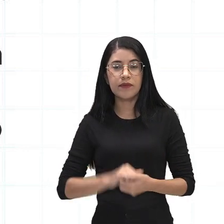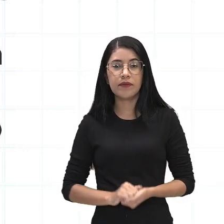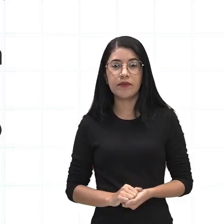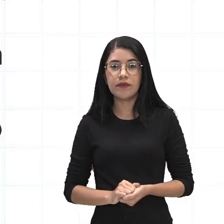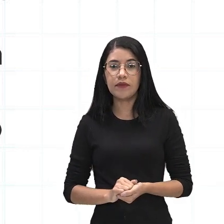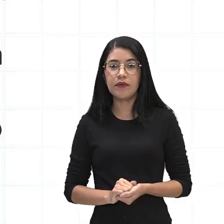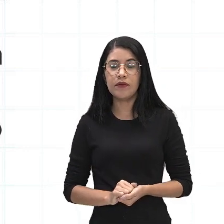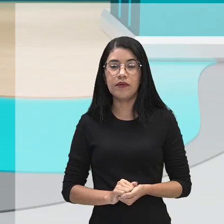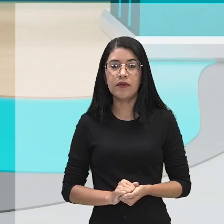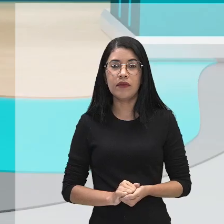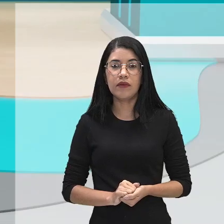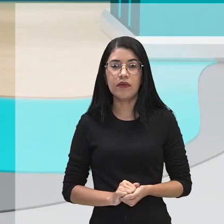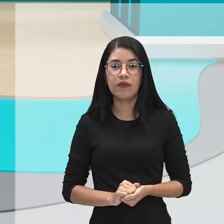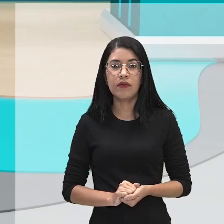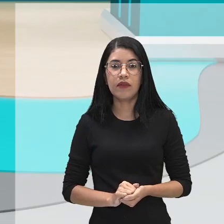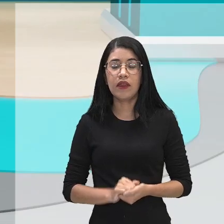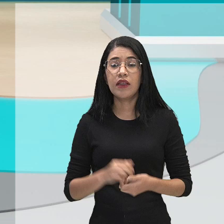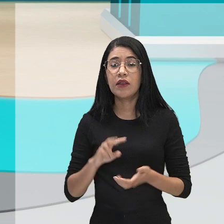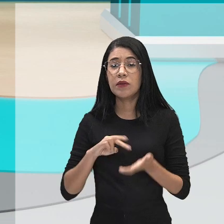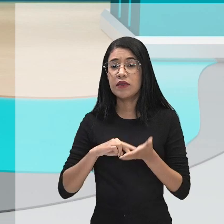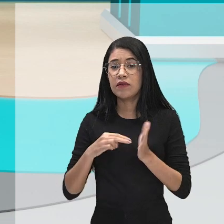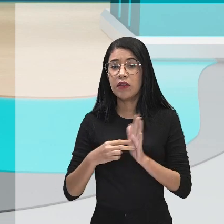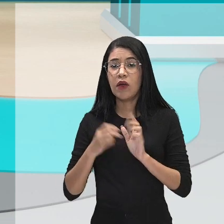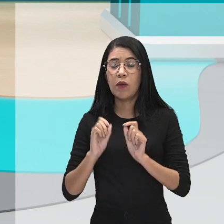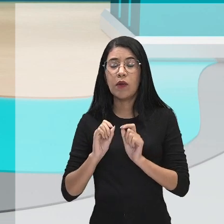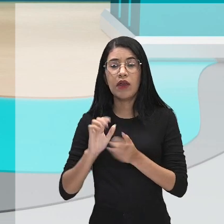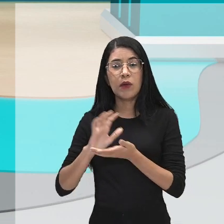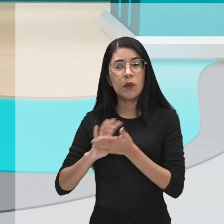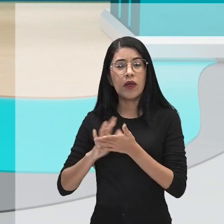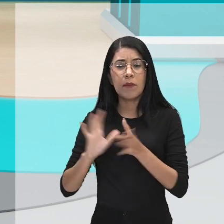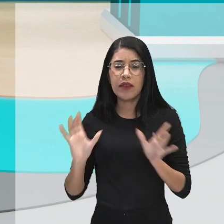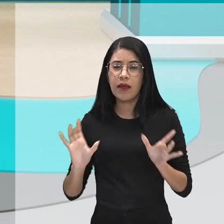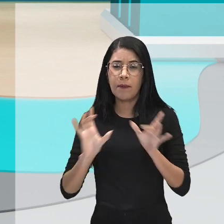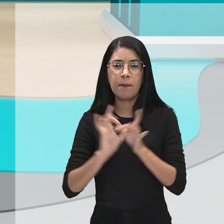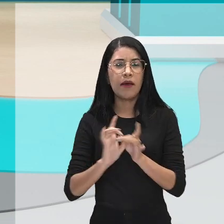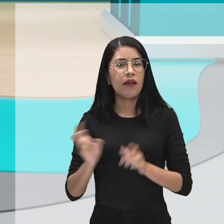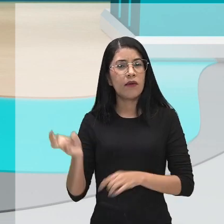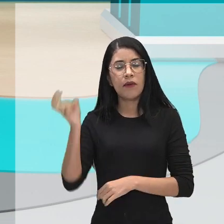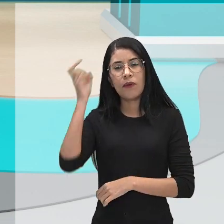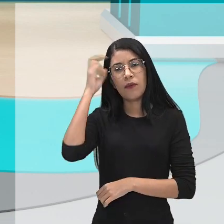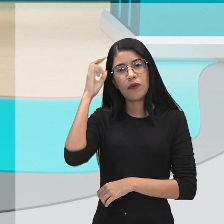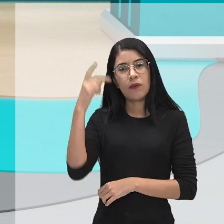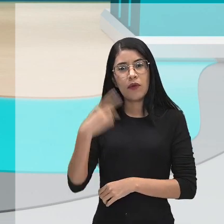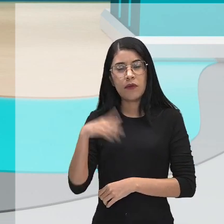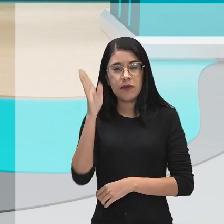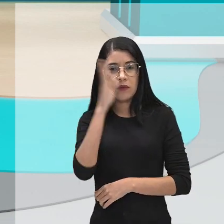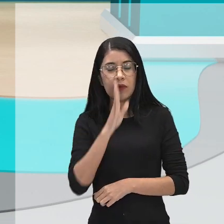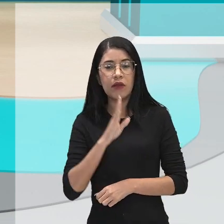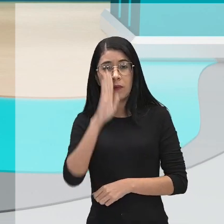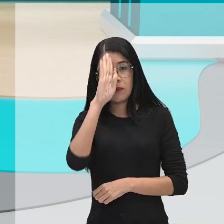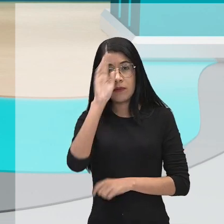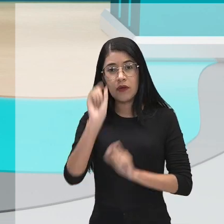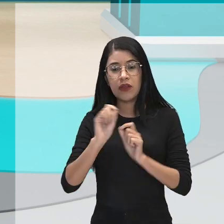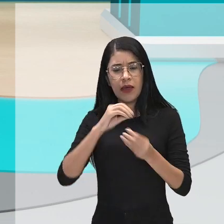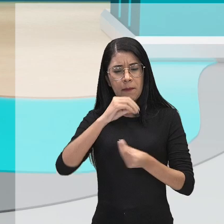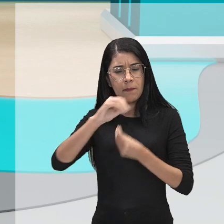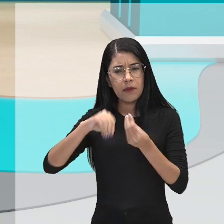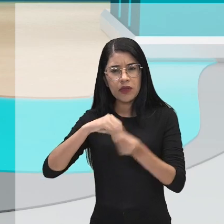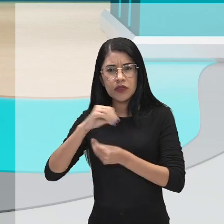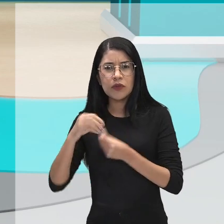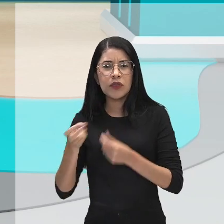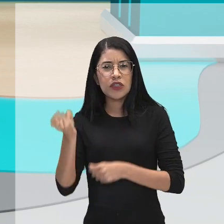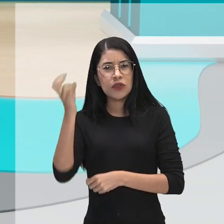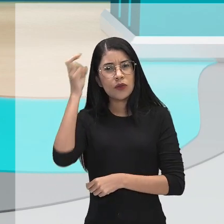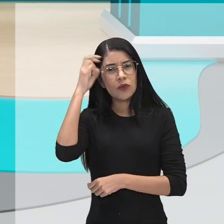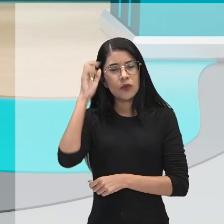brasileiro. Então, o samba tem muito a ver com a nossa cultura, principalmente essa miscigenação cultural